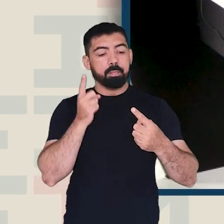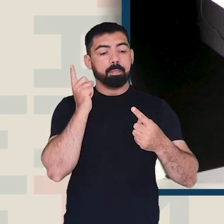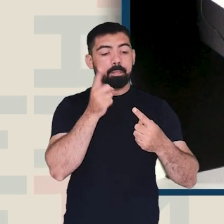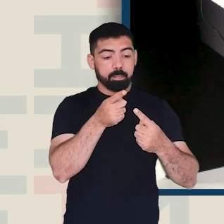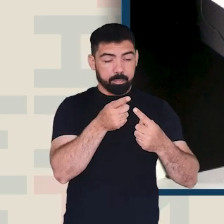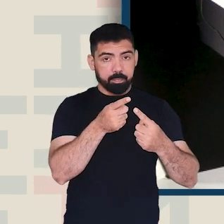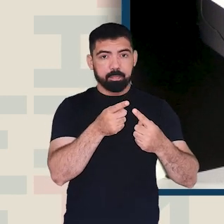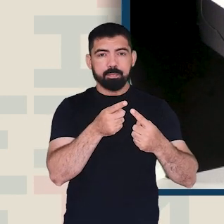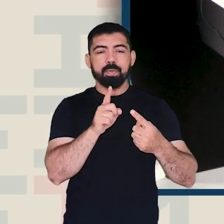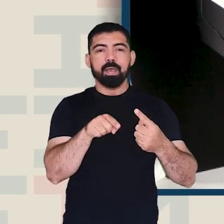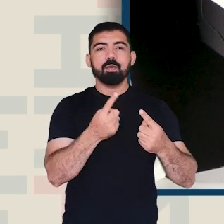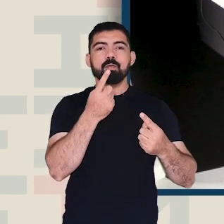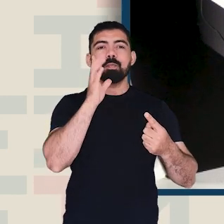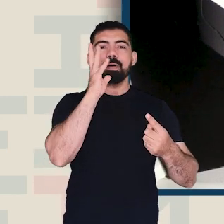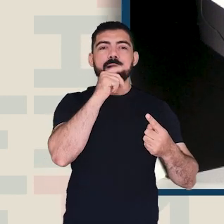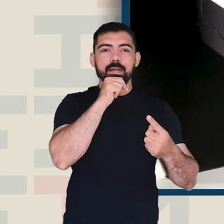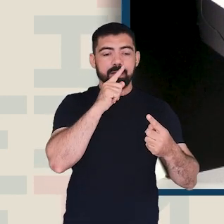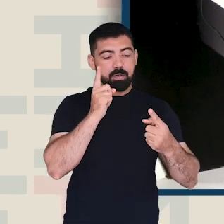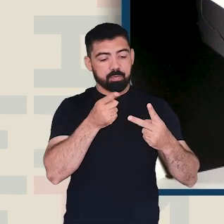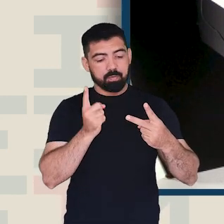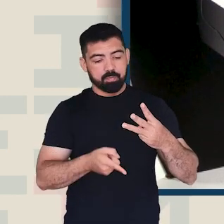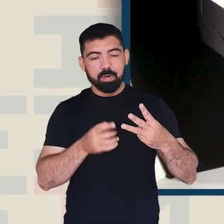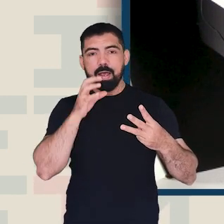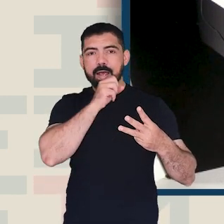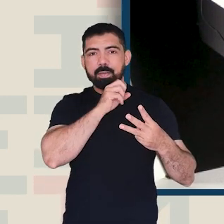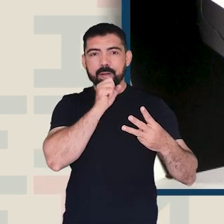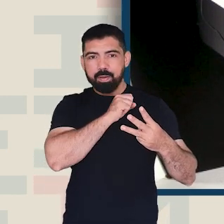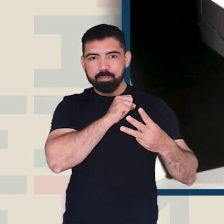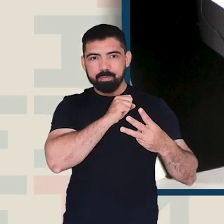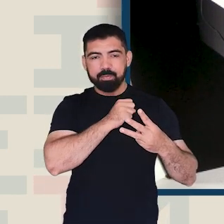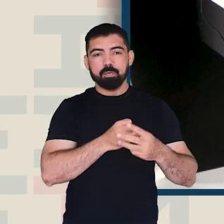Na verdade, uma lenta e duas rápidas, inverti aqui.